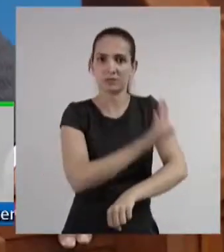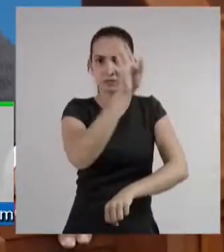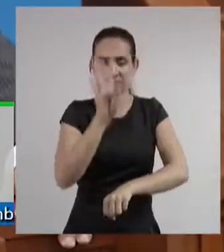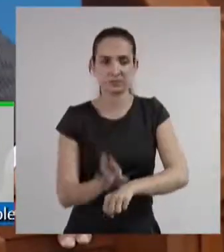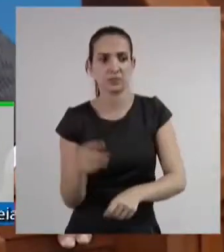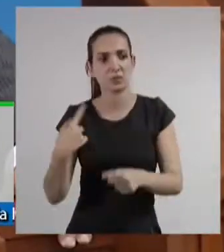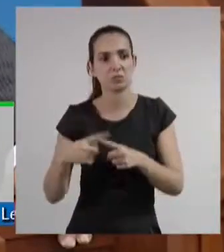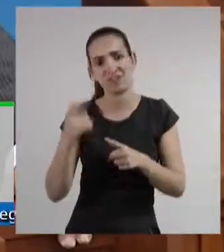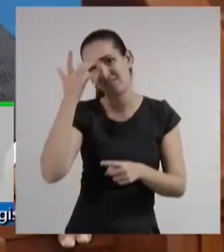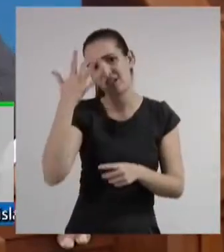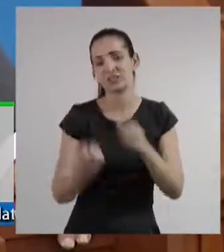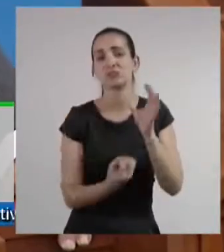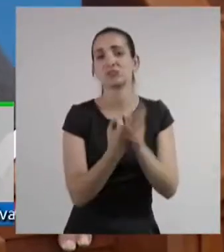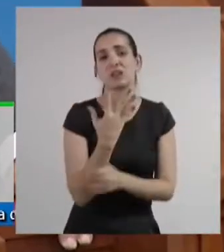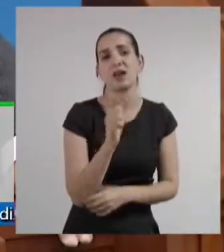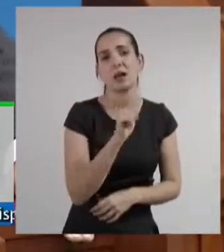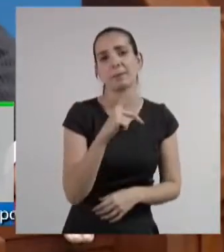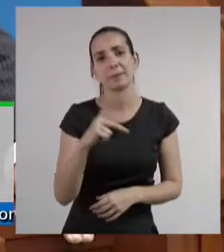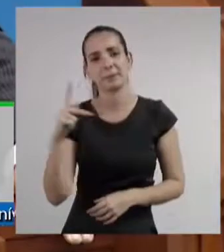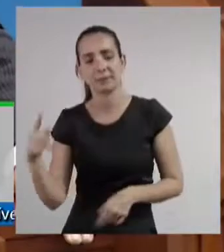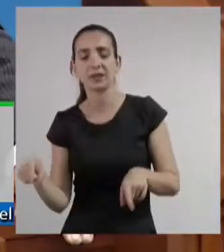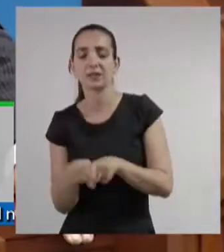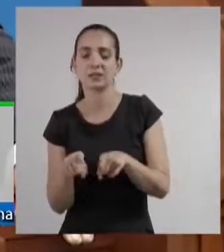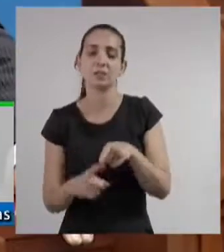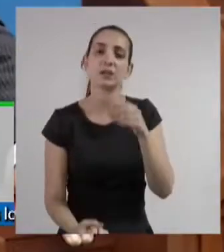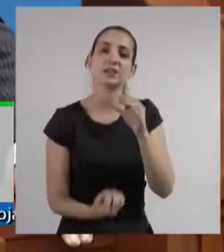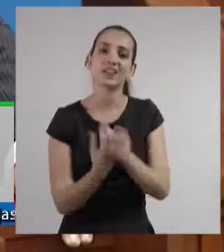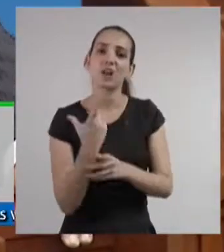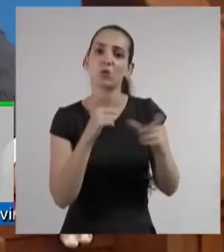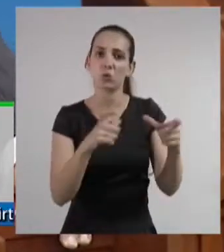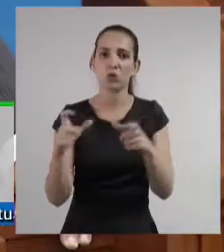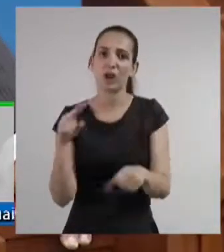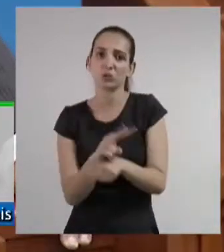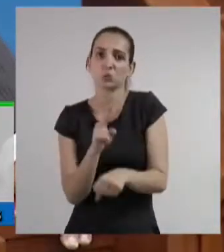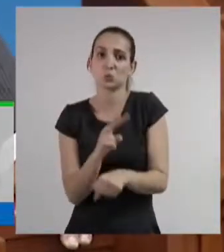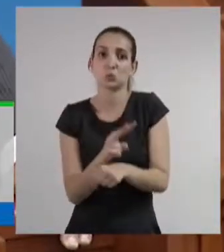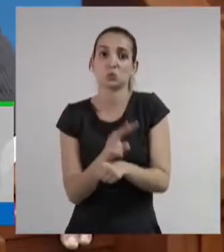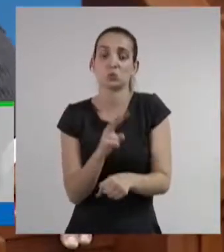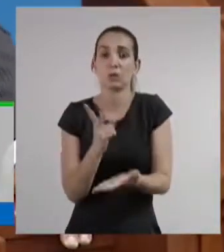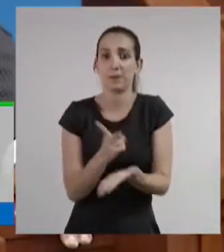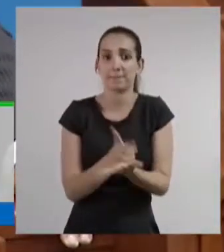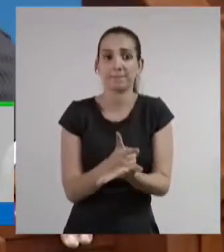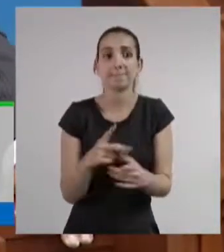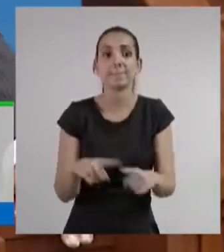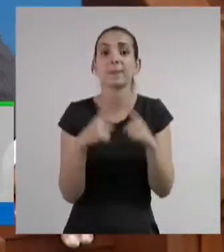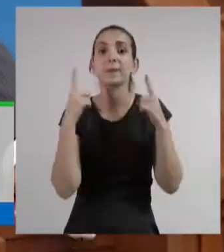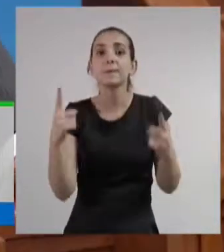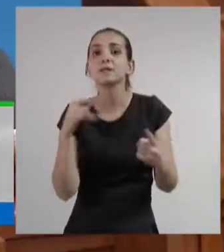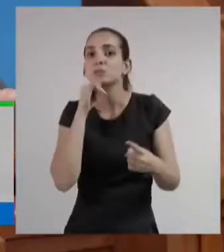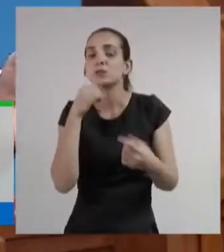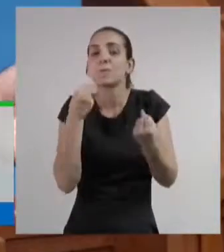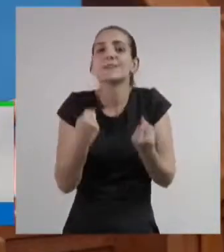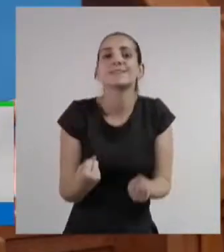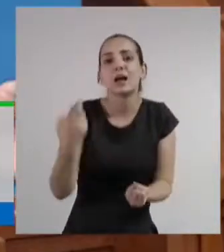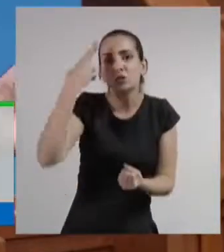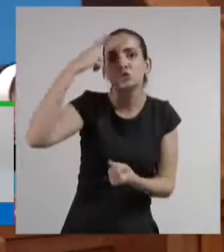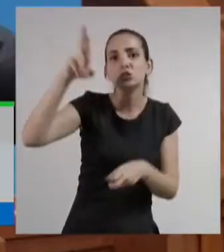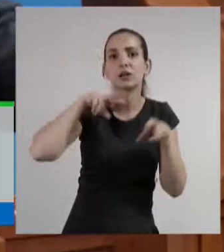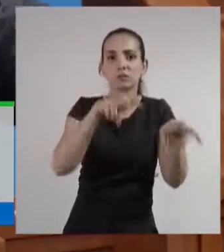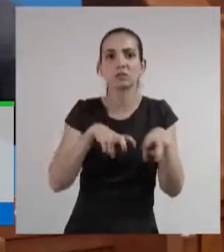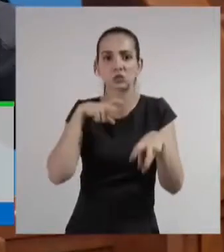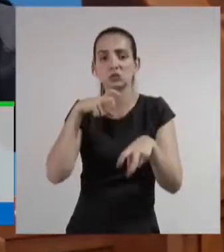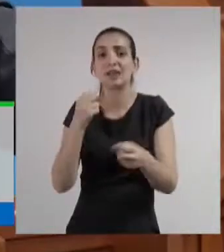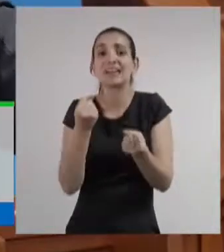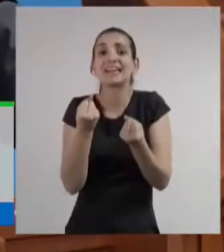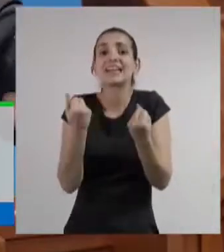áreas de preservação em cima da costa do produtor. Agora, por que o governo não vai lá em Bonito, o